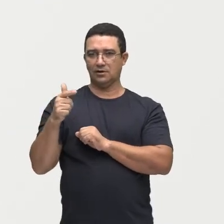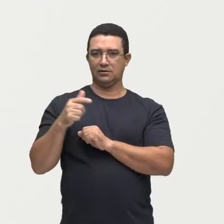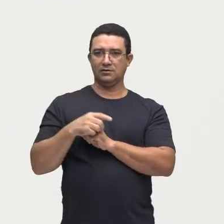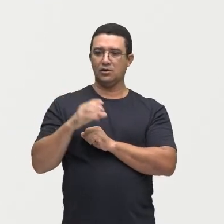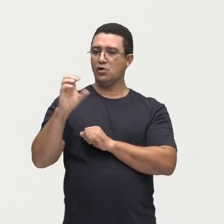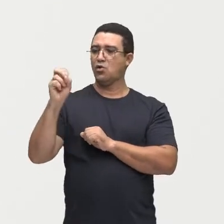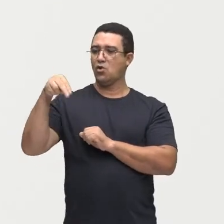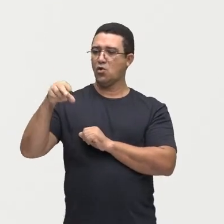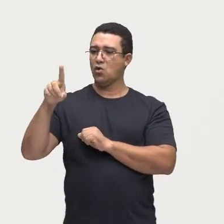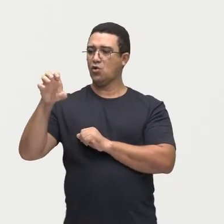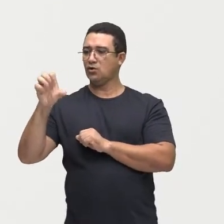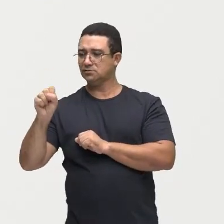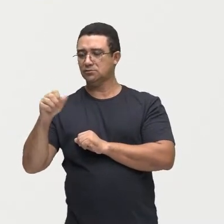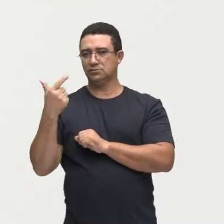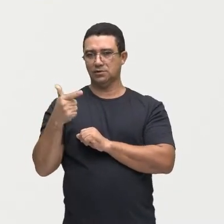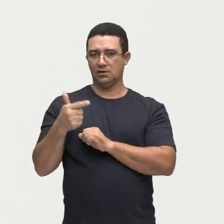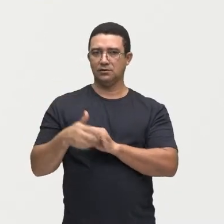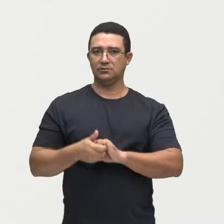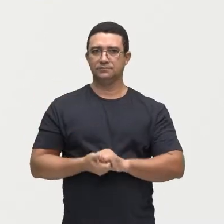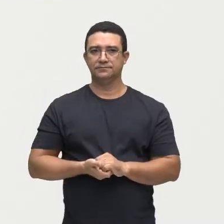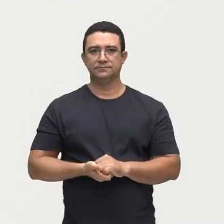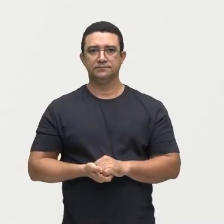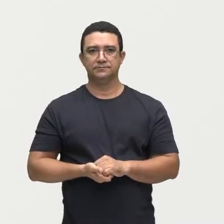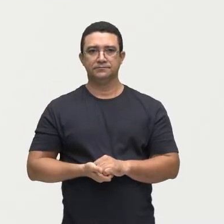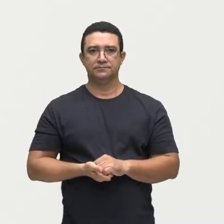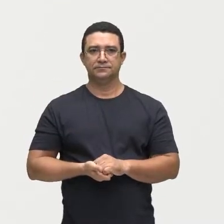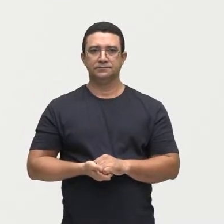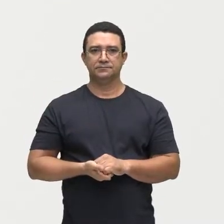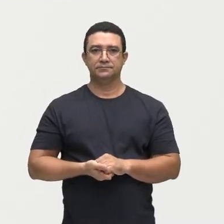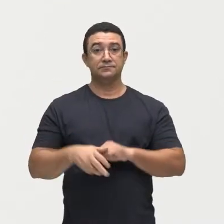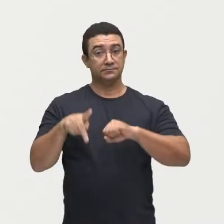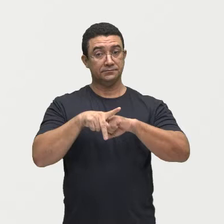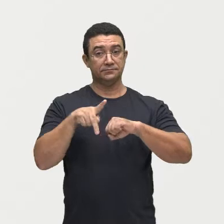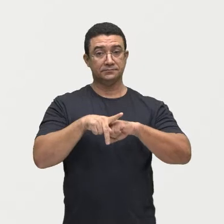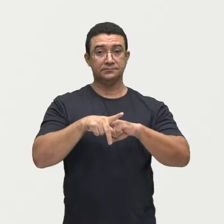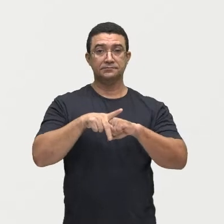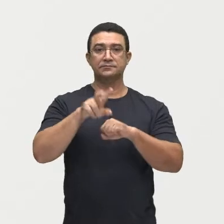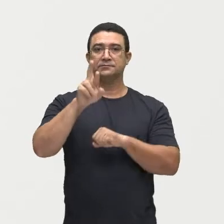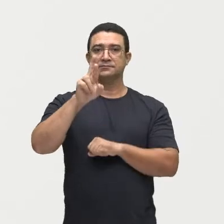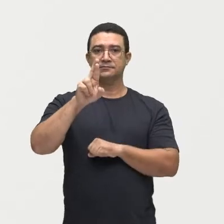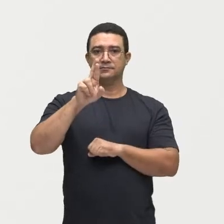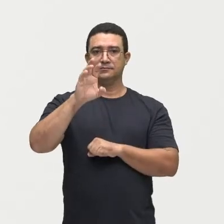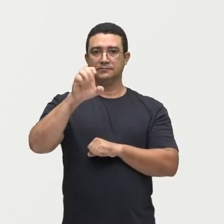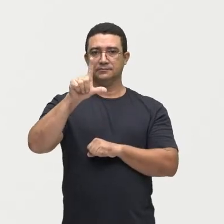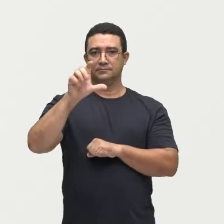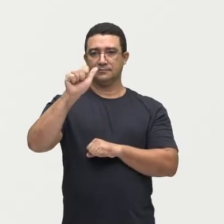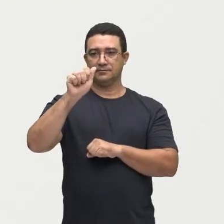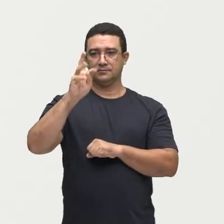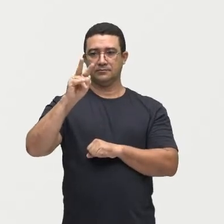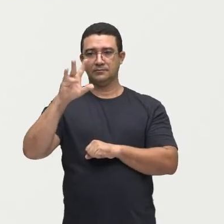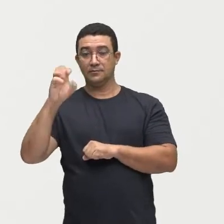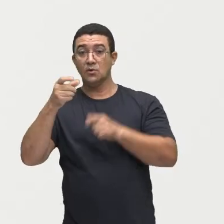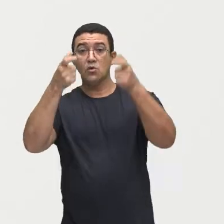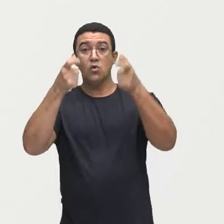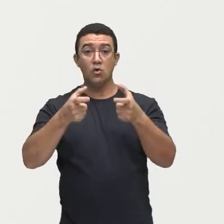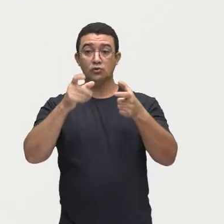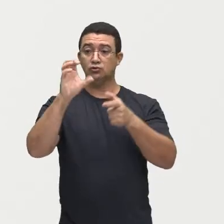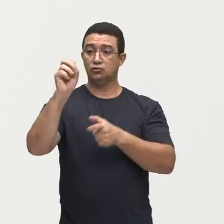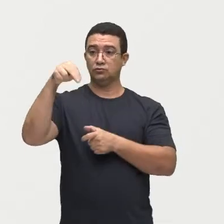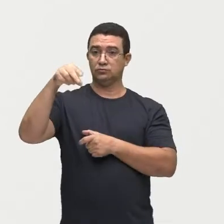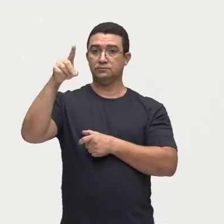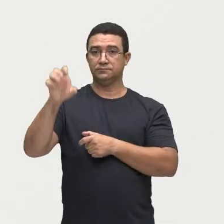Vou mostrar aqui para vocês. O onde. O pronome relativo